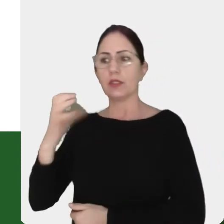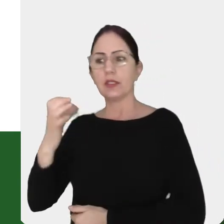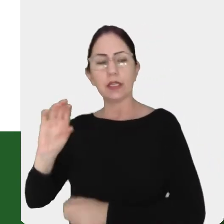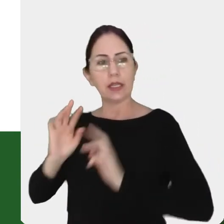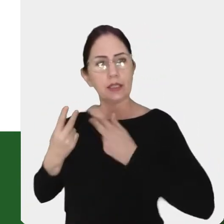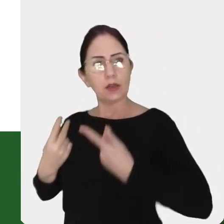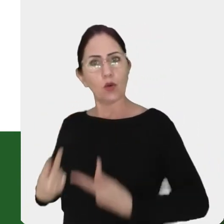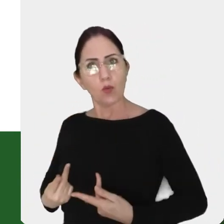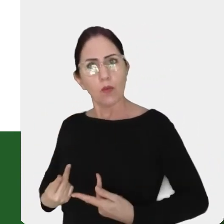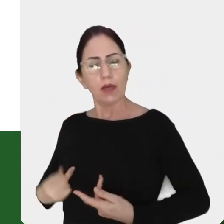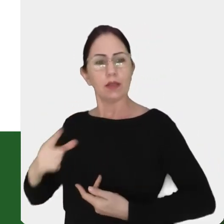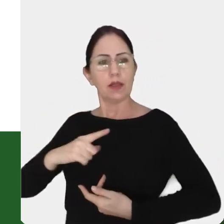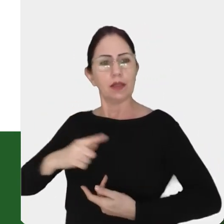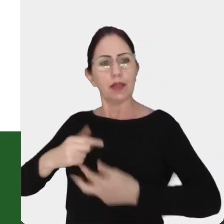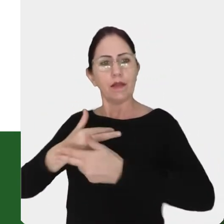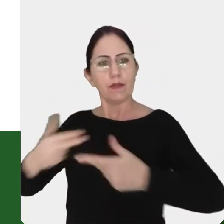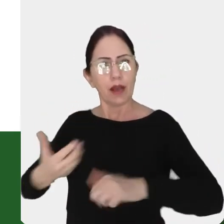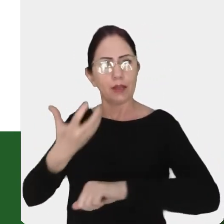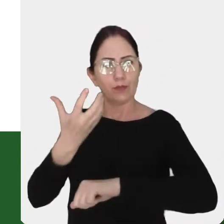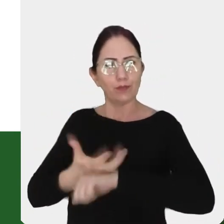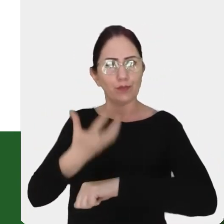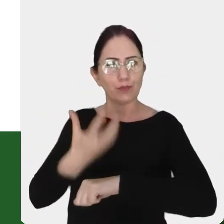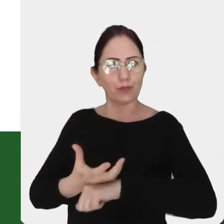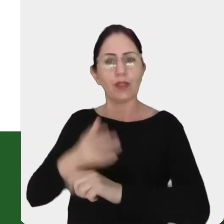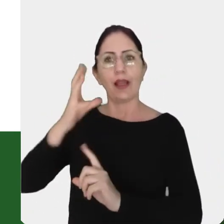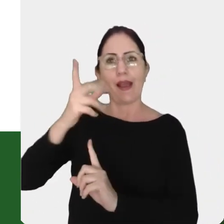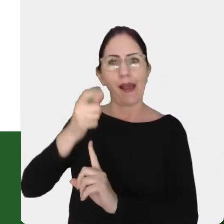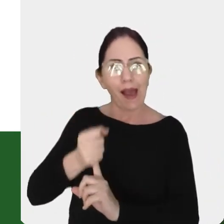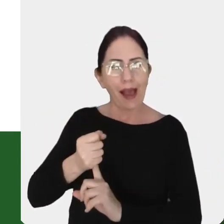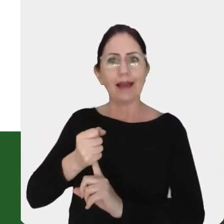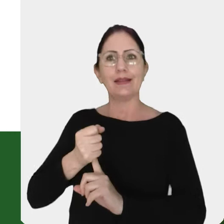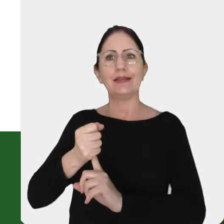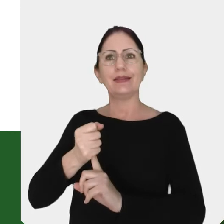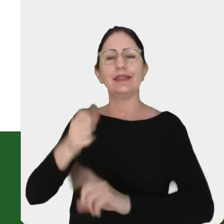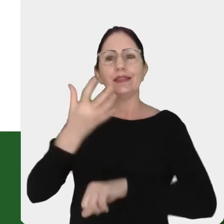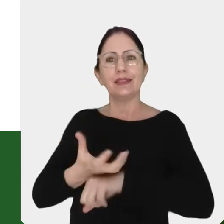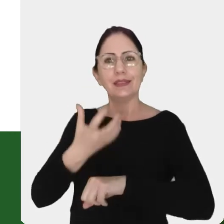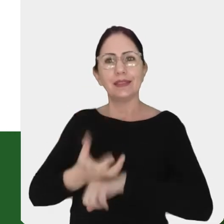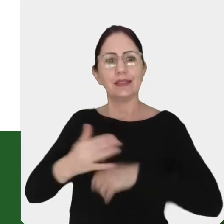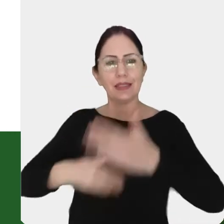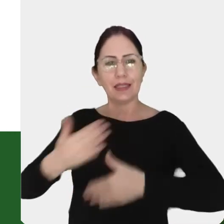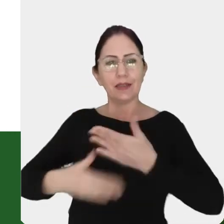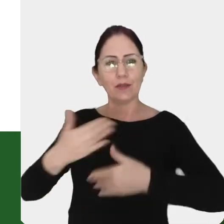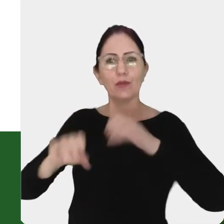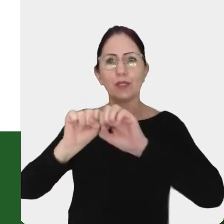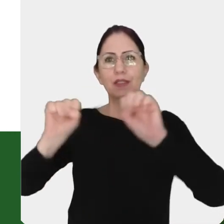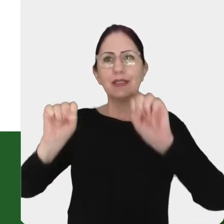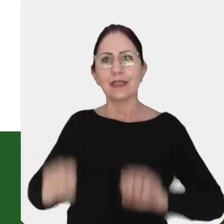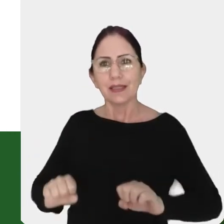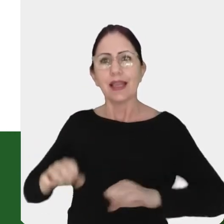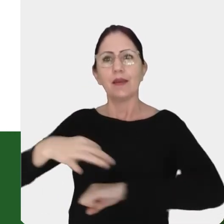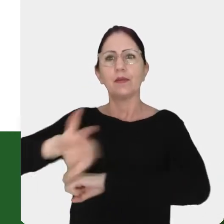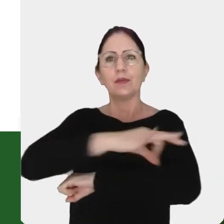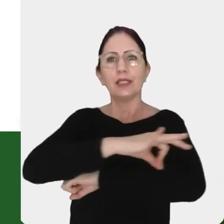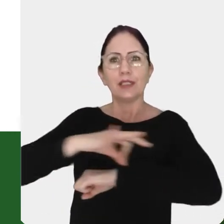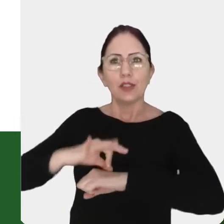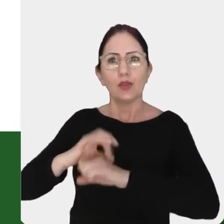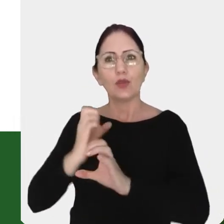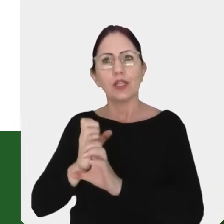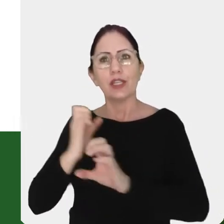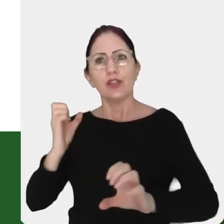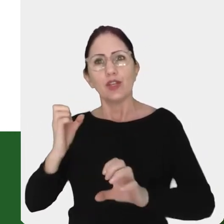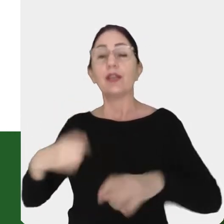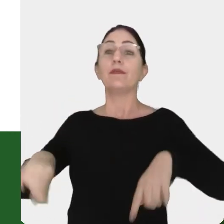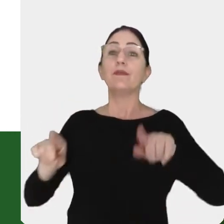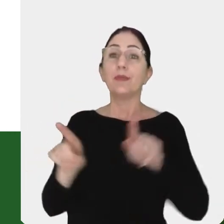artes, disciplinas de desenvolvimento de sistemas, arquitetura, engenharias, e as ciências humanas